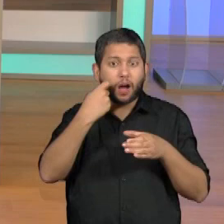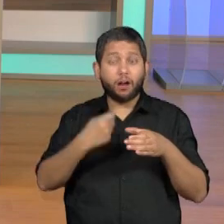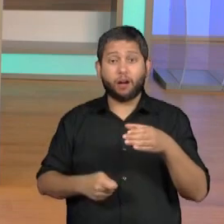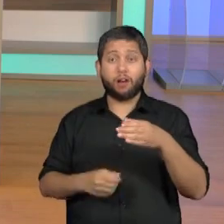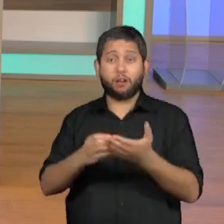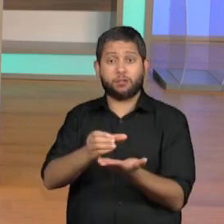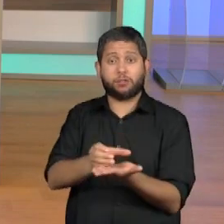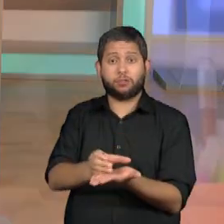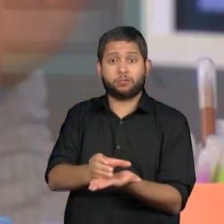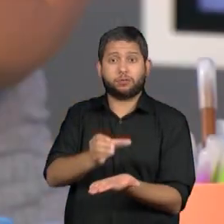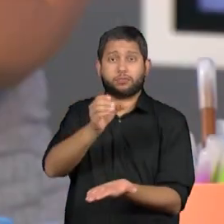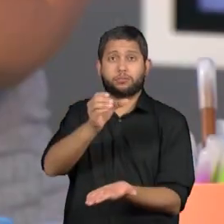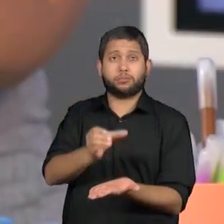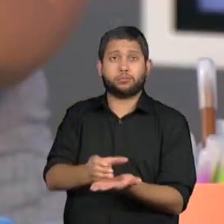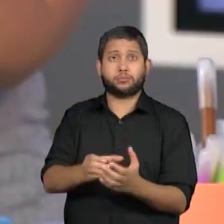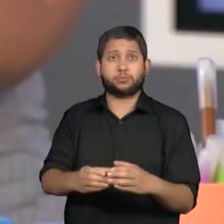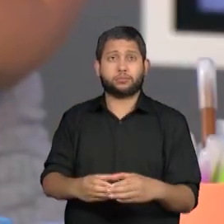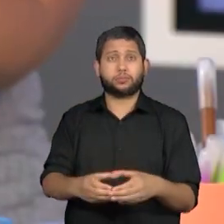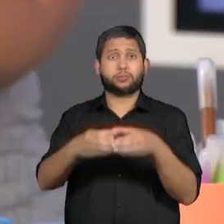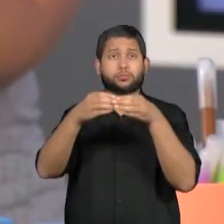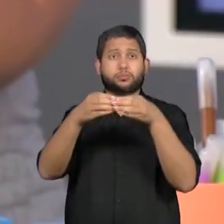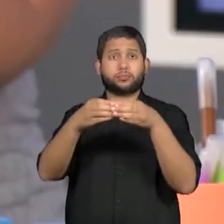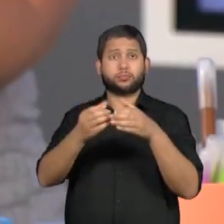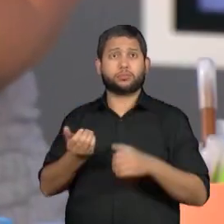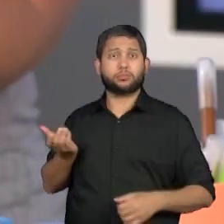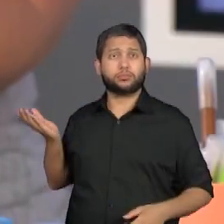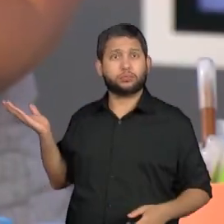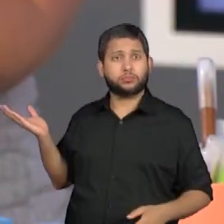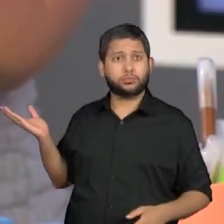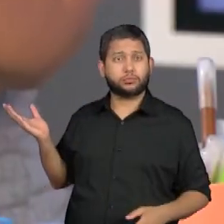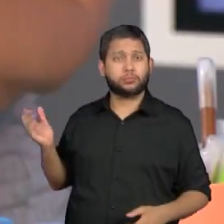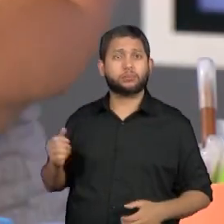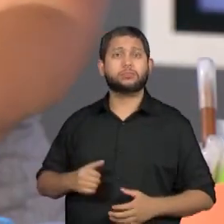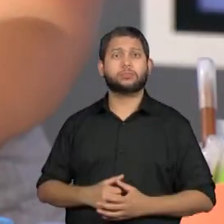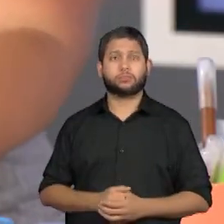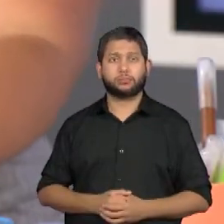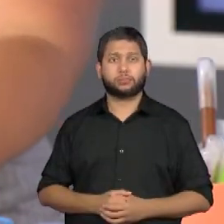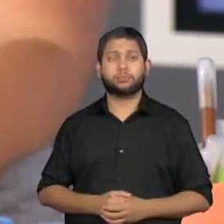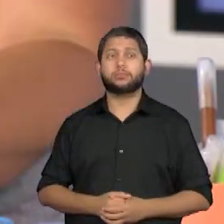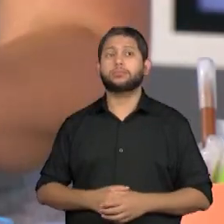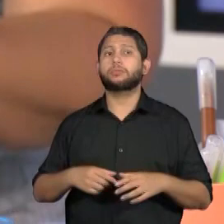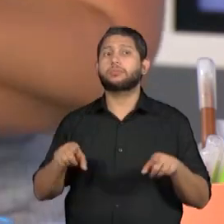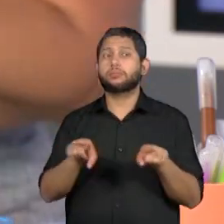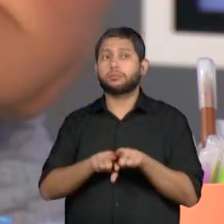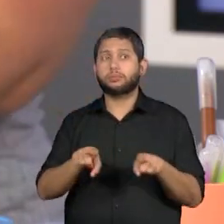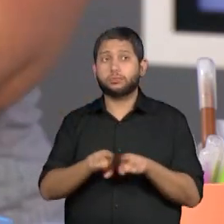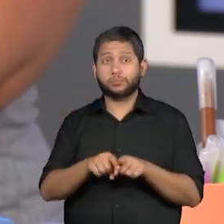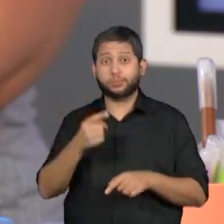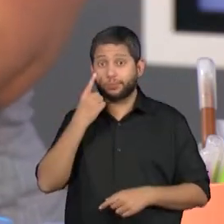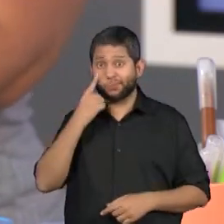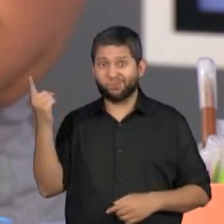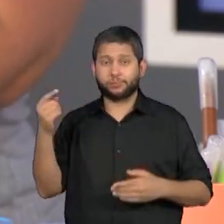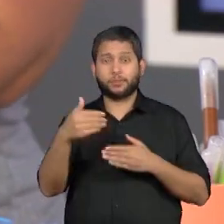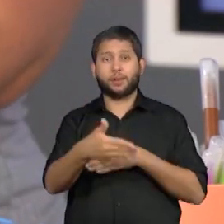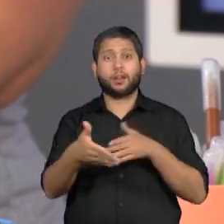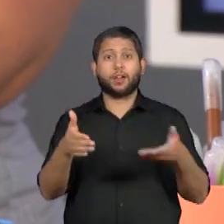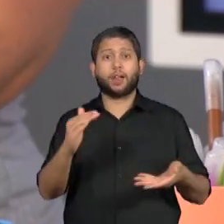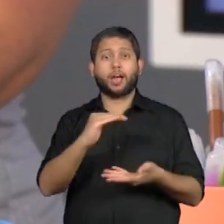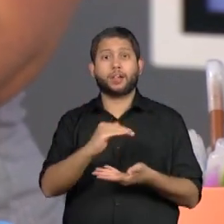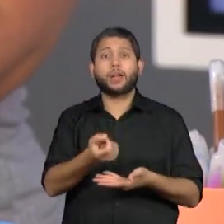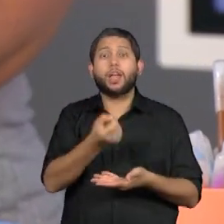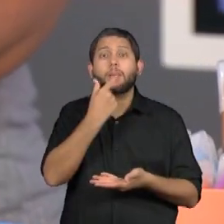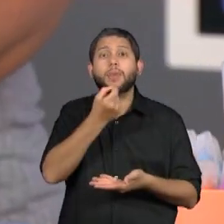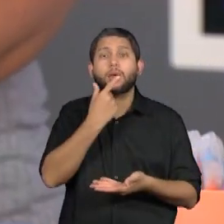assim como o rolo de papel higiênico, né? Eu também trouxe aqui uma caixa de remédio, olha